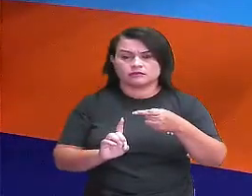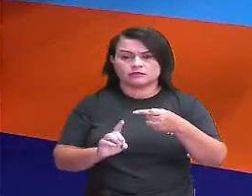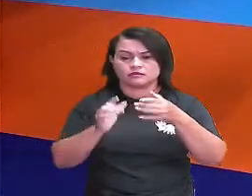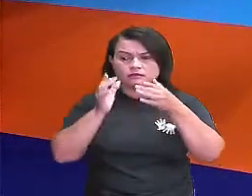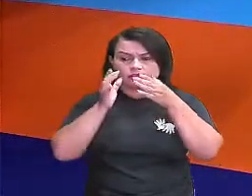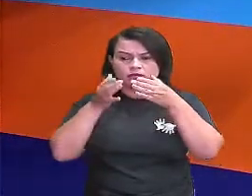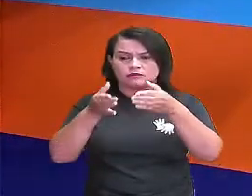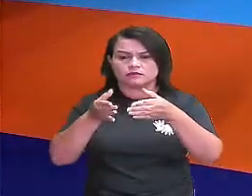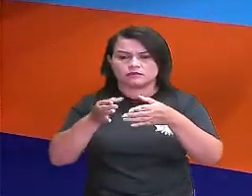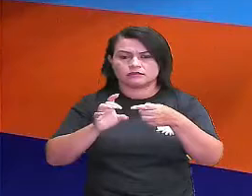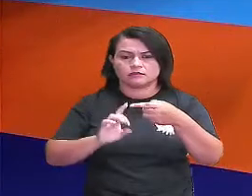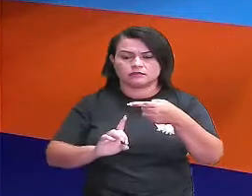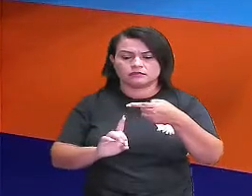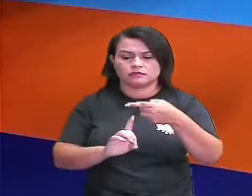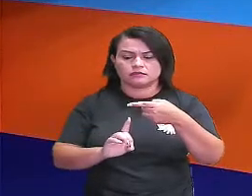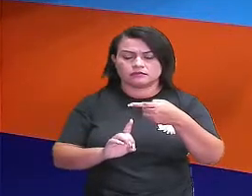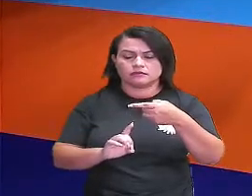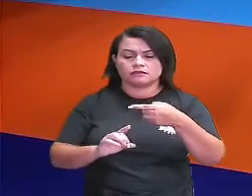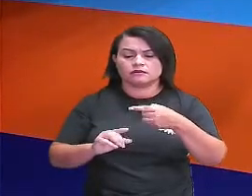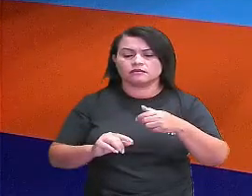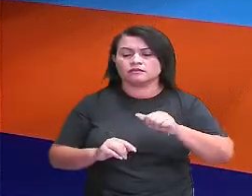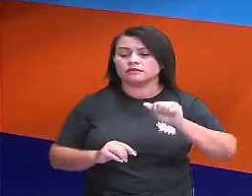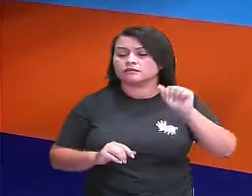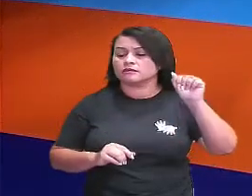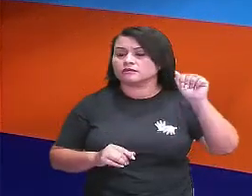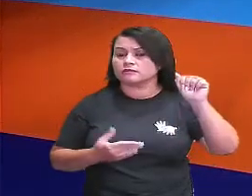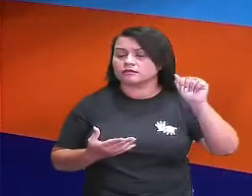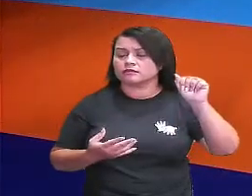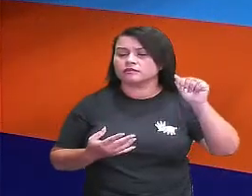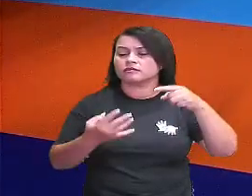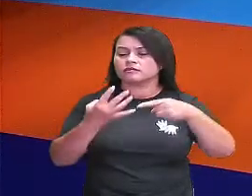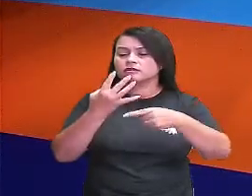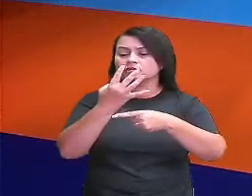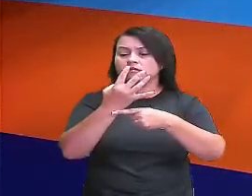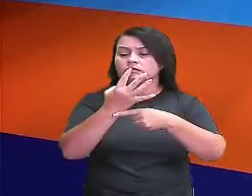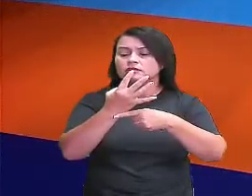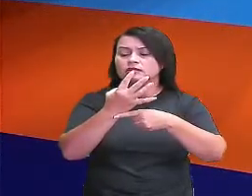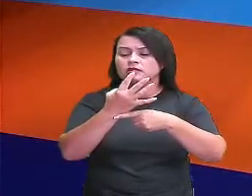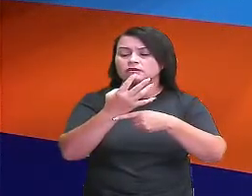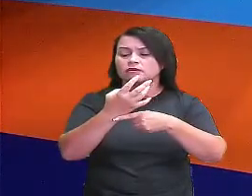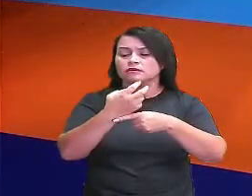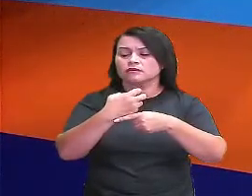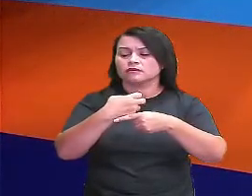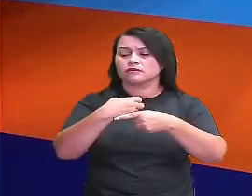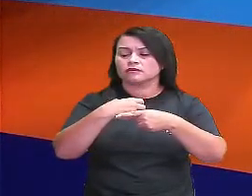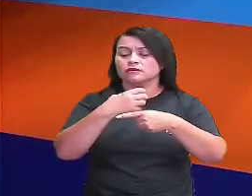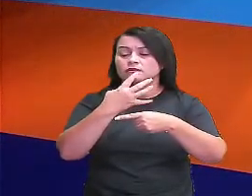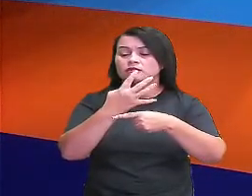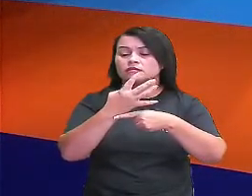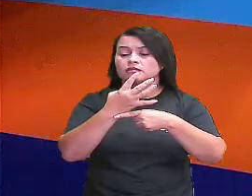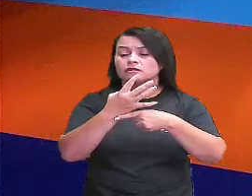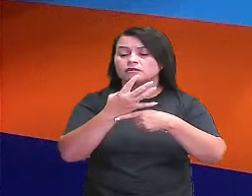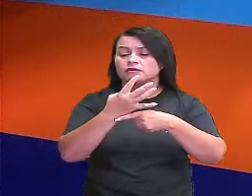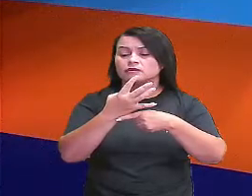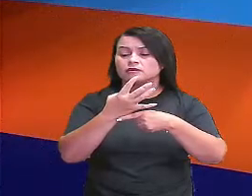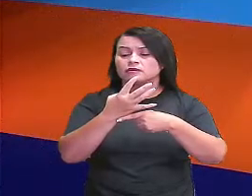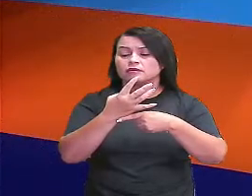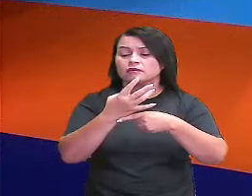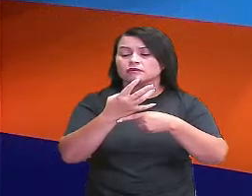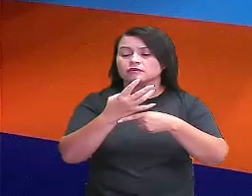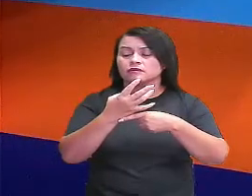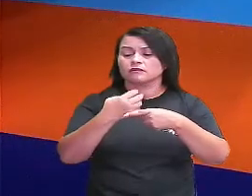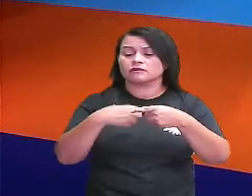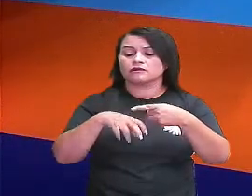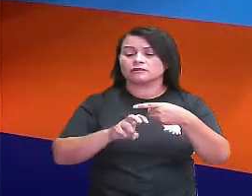denominador. Essa primeira aí da letra A, eu tenho 4, como é que a gente chama o quinto? O 5